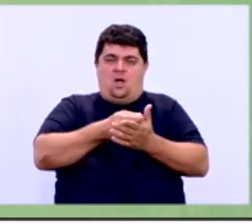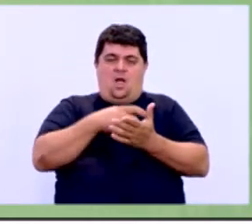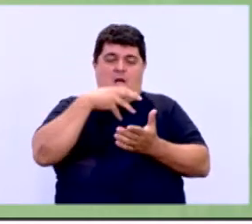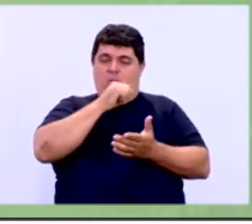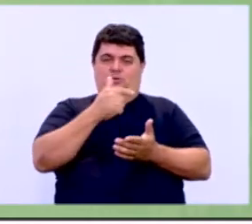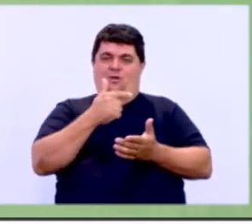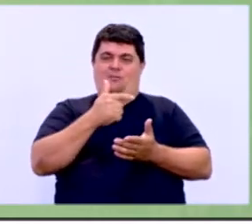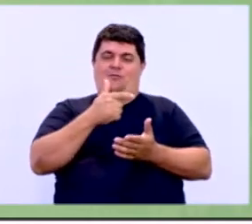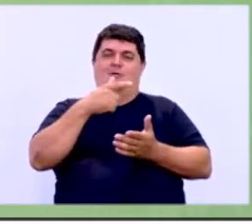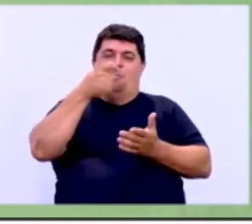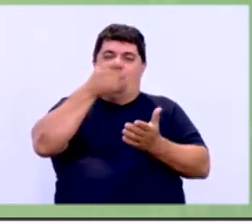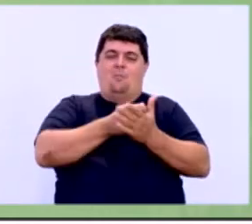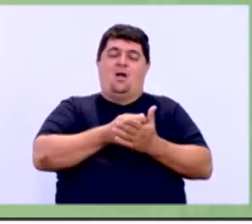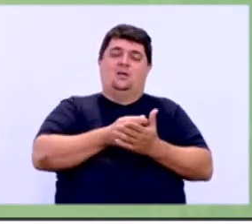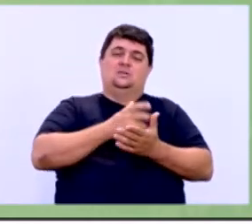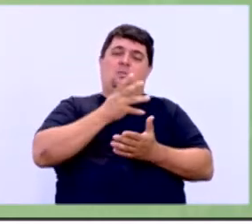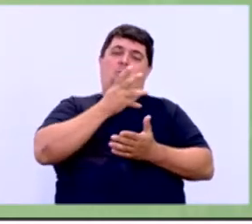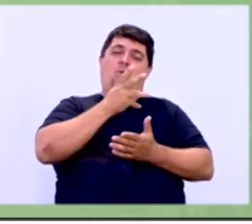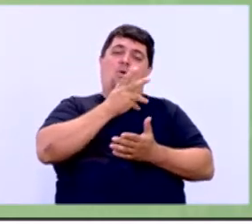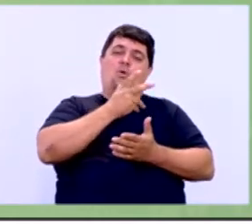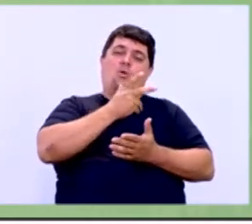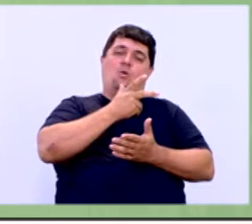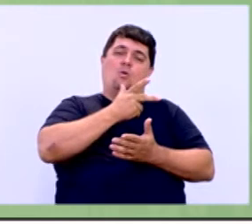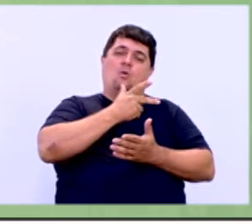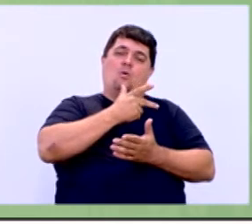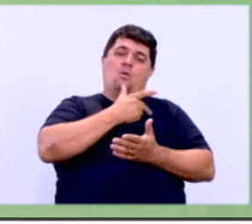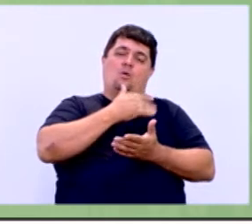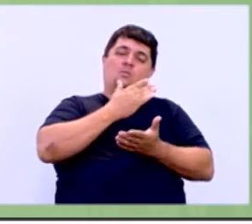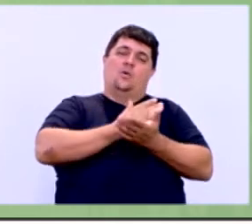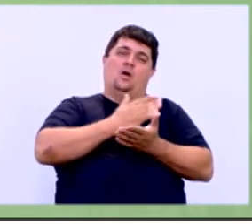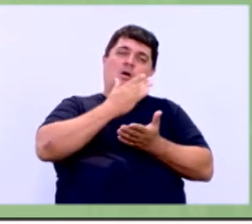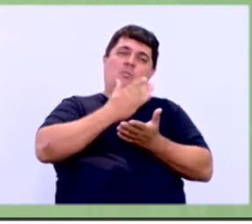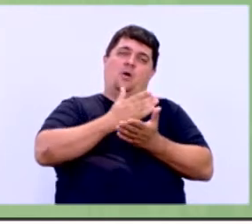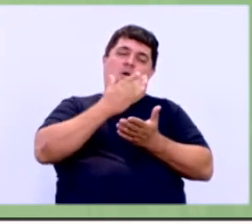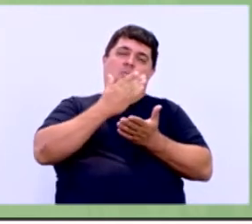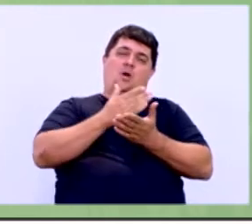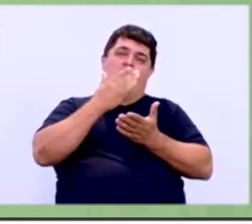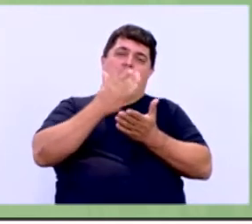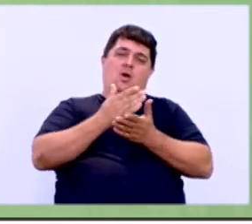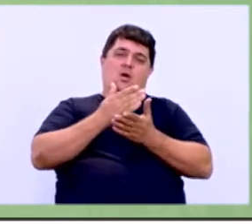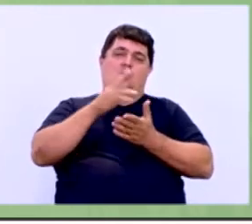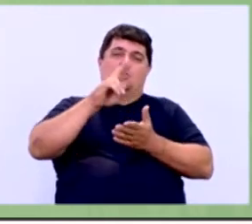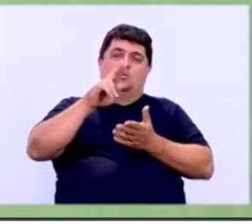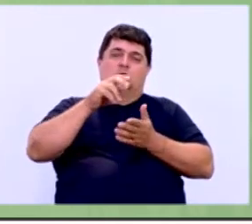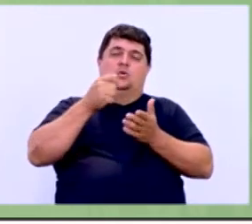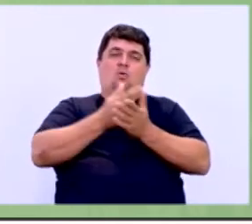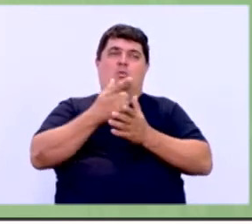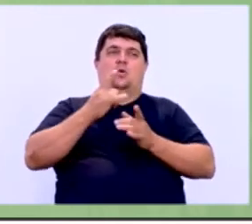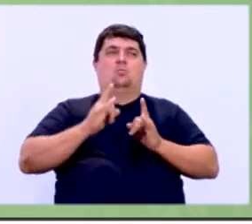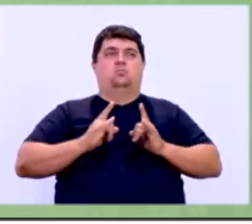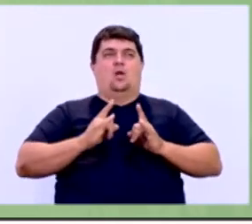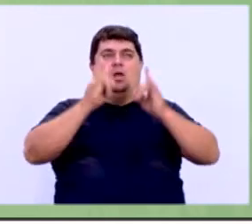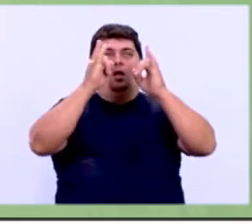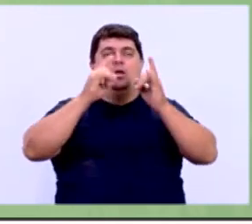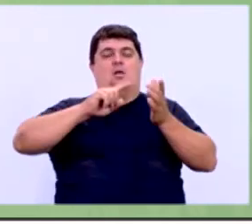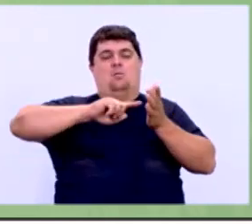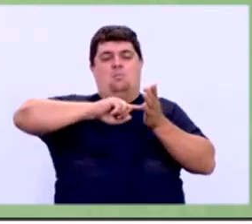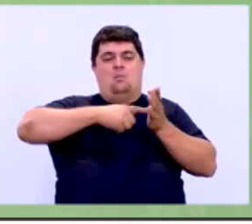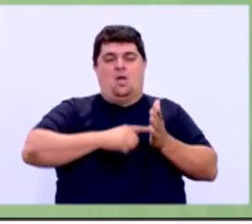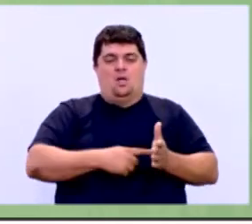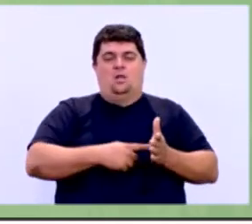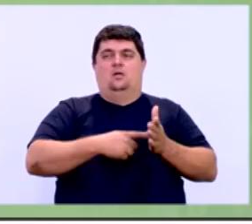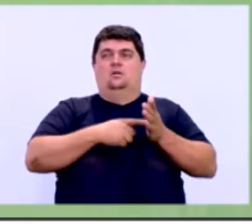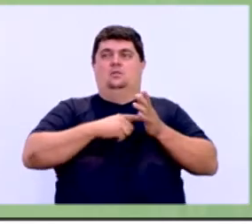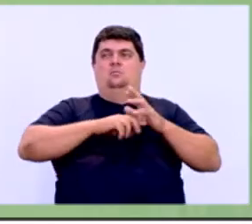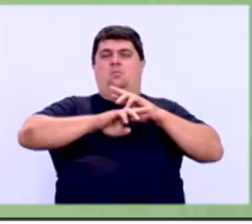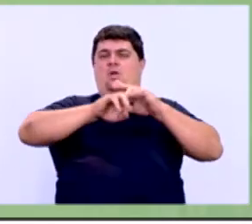longo e geralmente efetuado para aquisição de equipamentos, imóveis, máquinas